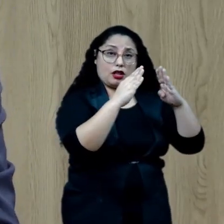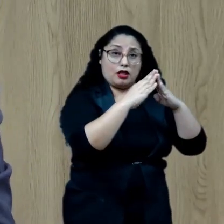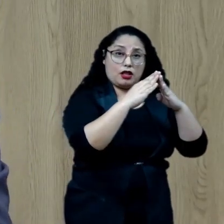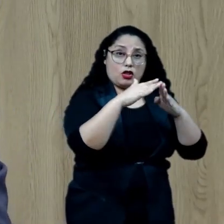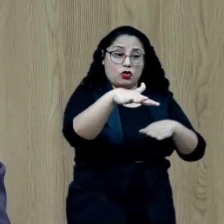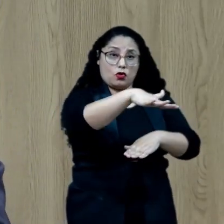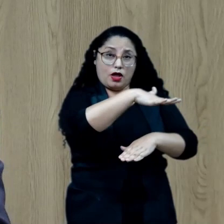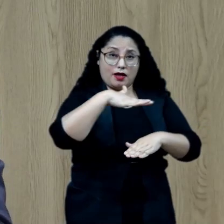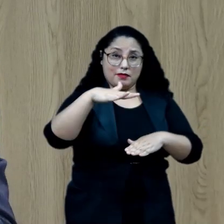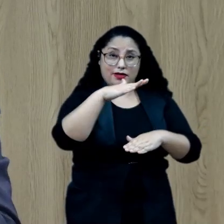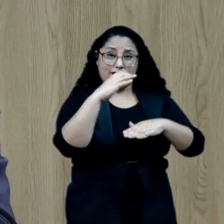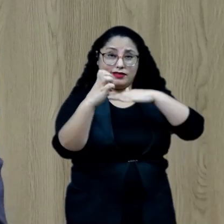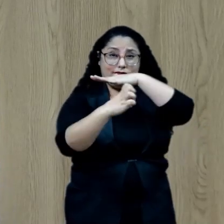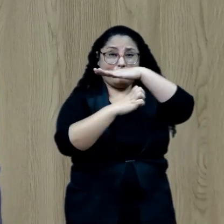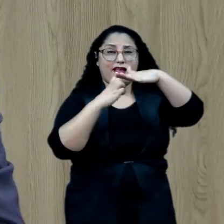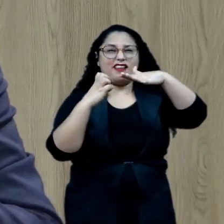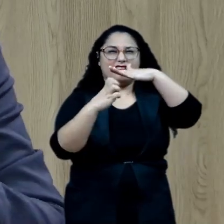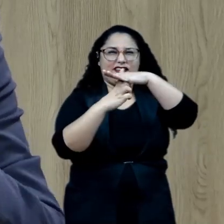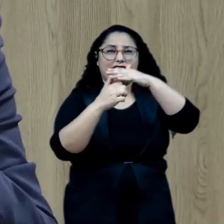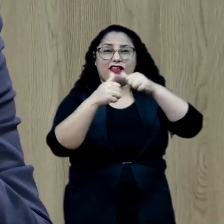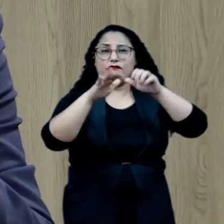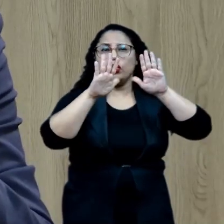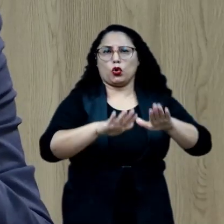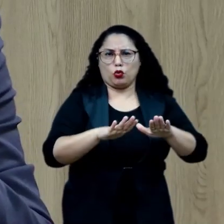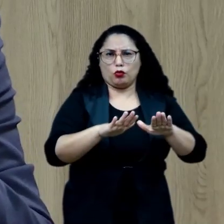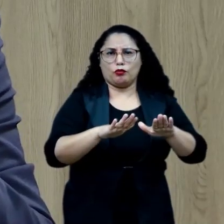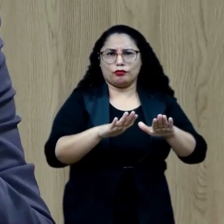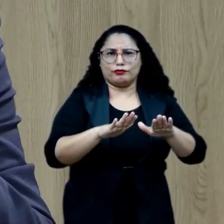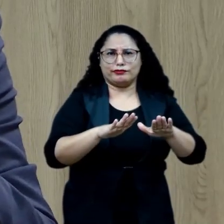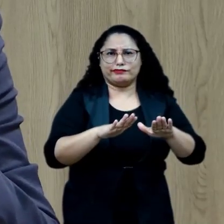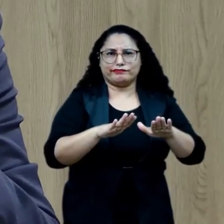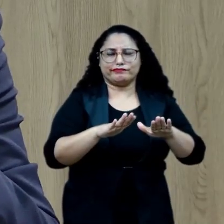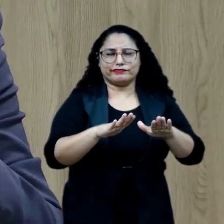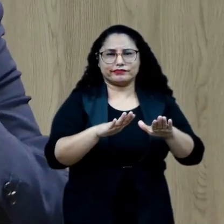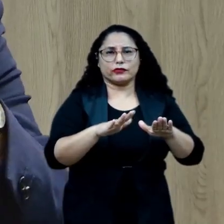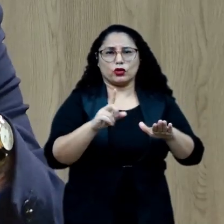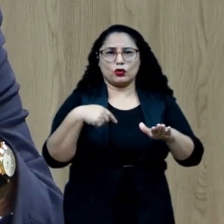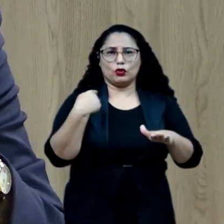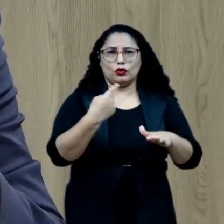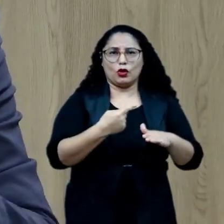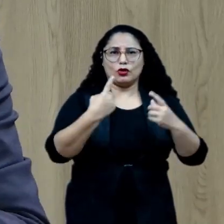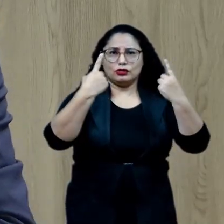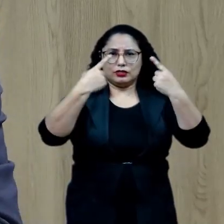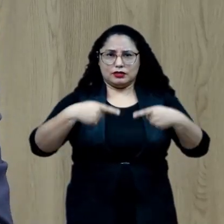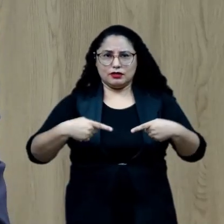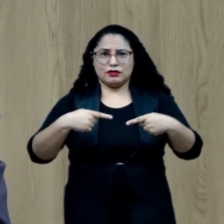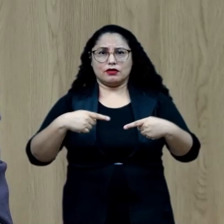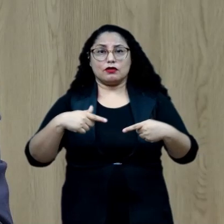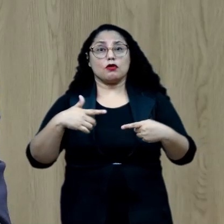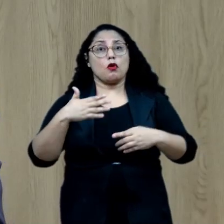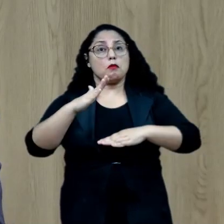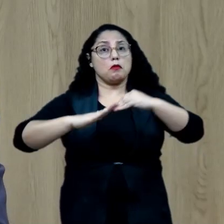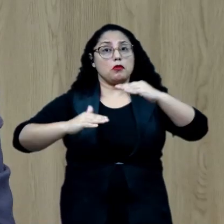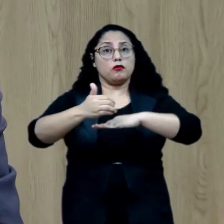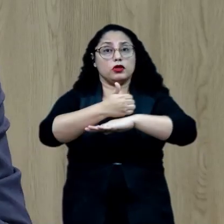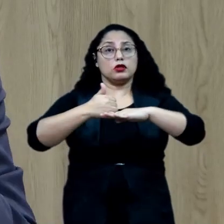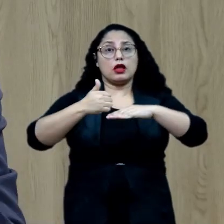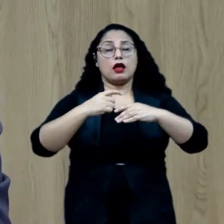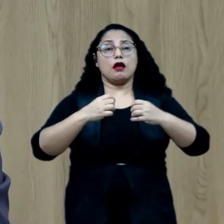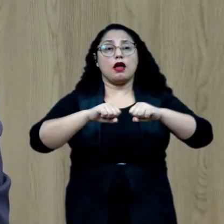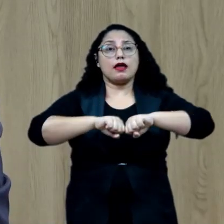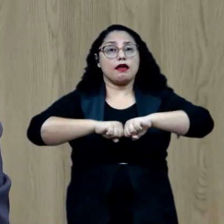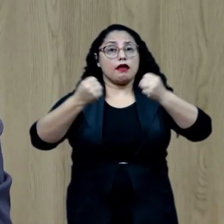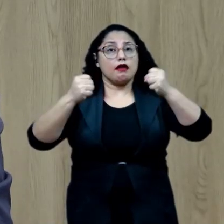ambiente corporativo, ele ficou. E aí o nosso desafio enquanto categoria é desmistificar